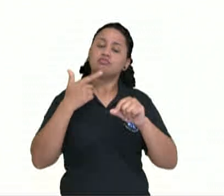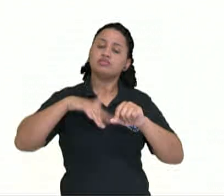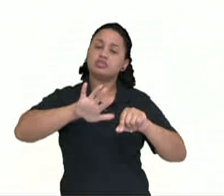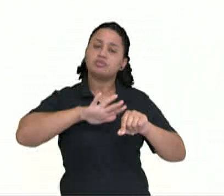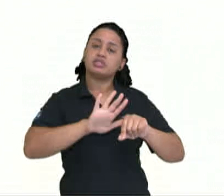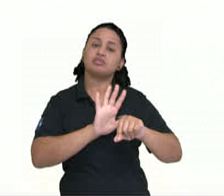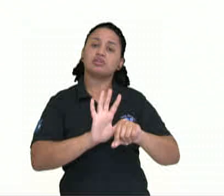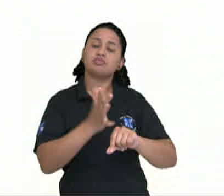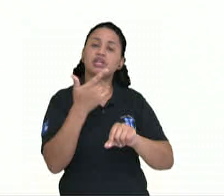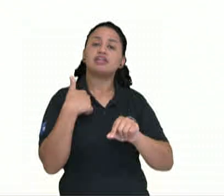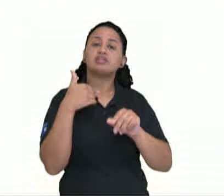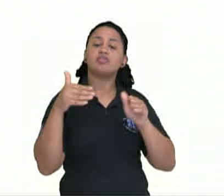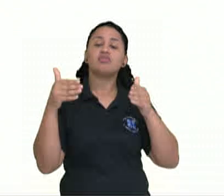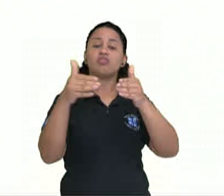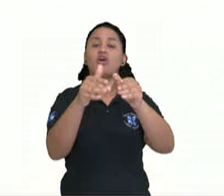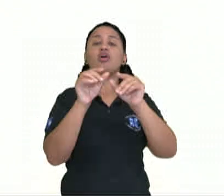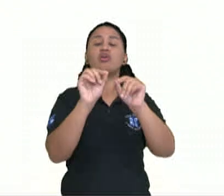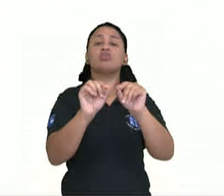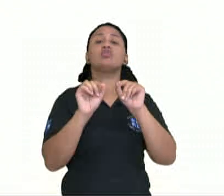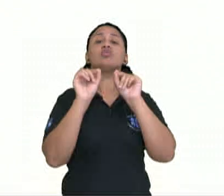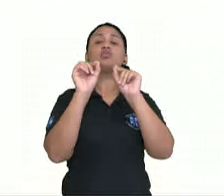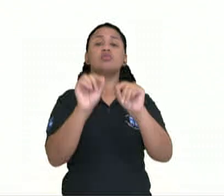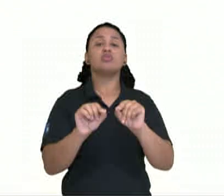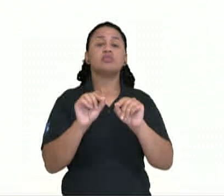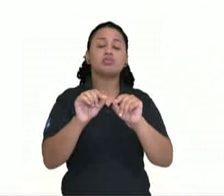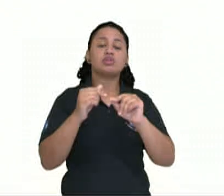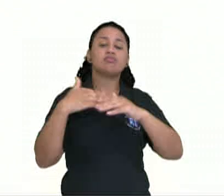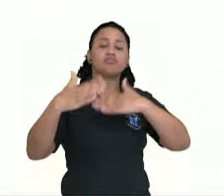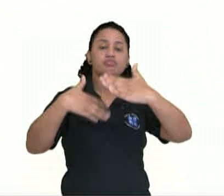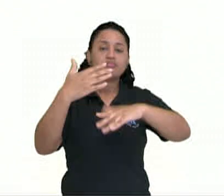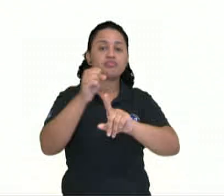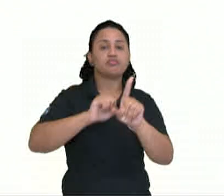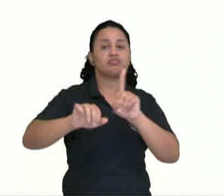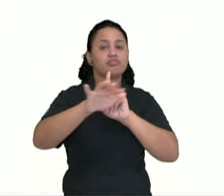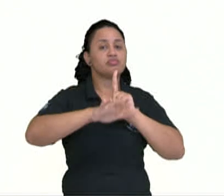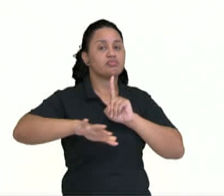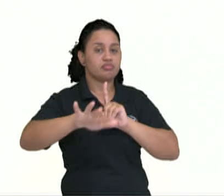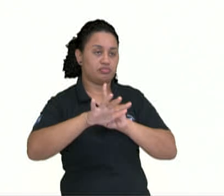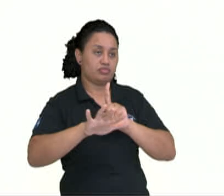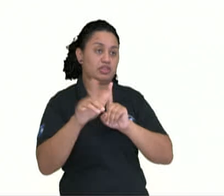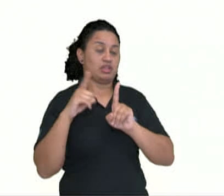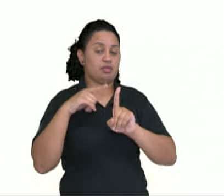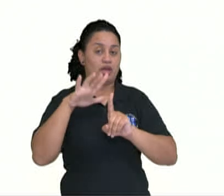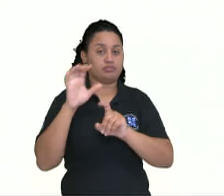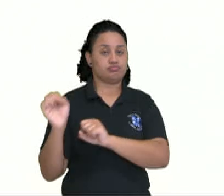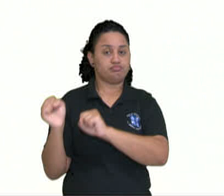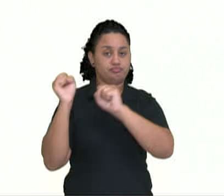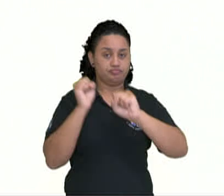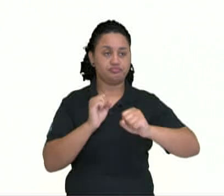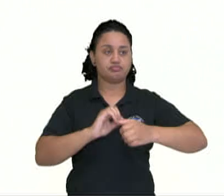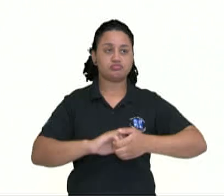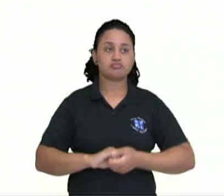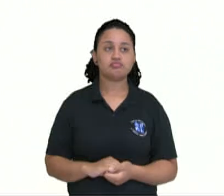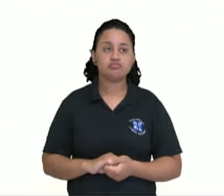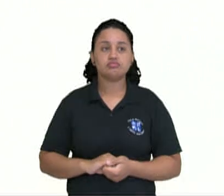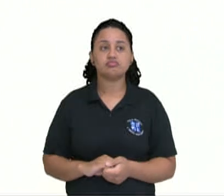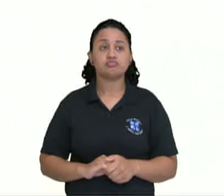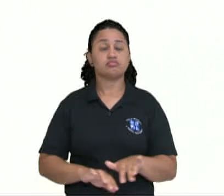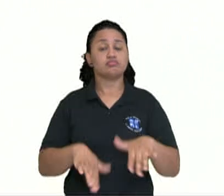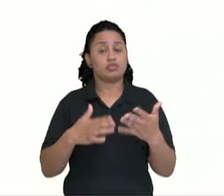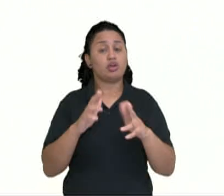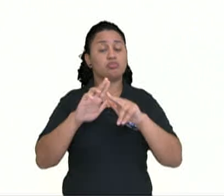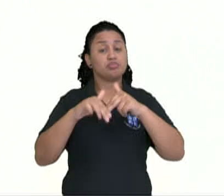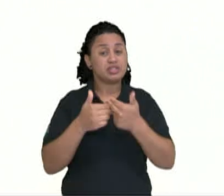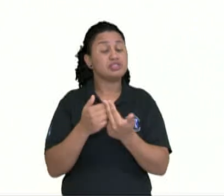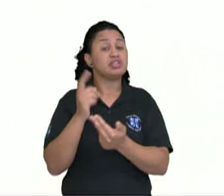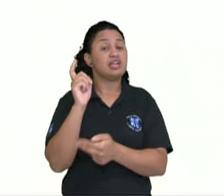mecanismos centrais das construções sociais mais poderosas. É por isso que é tão